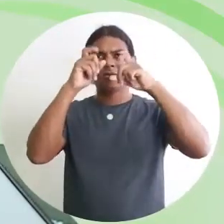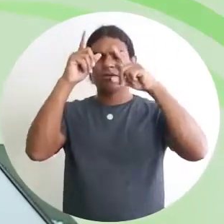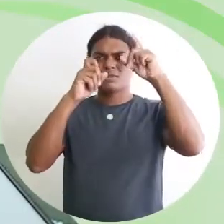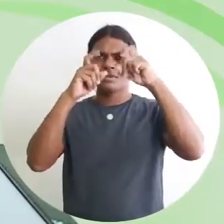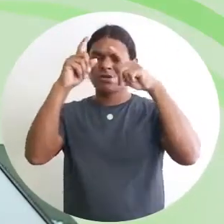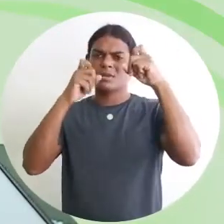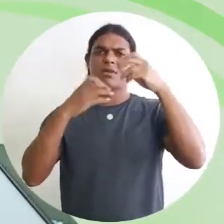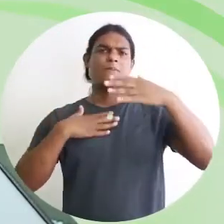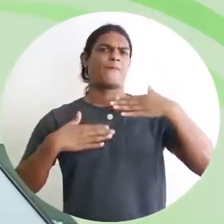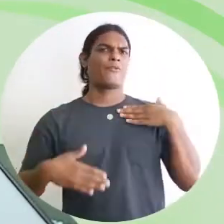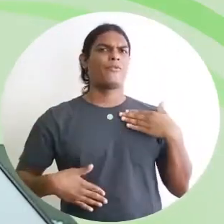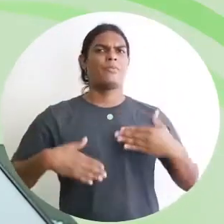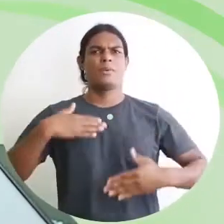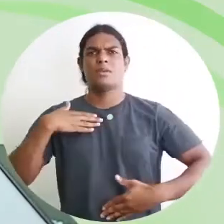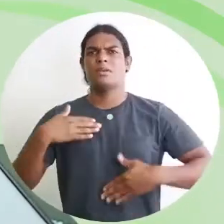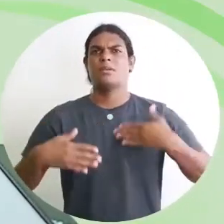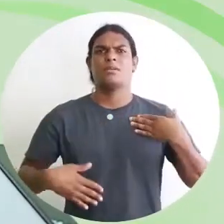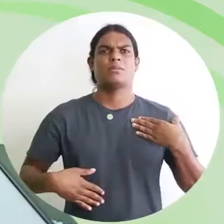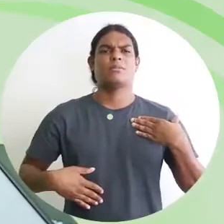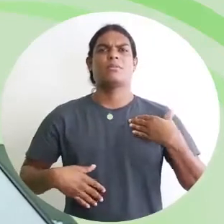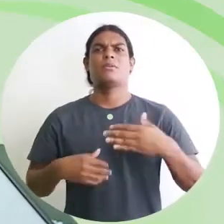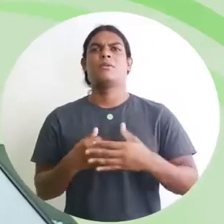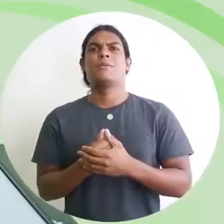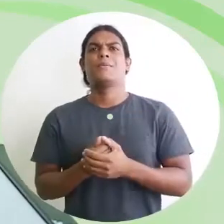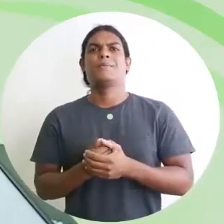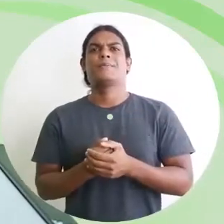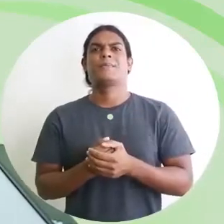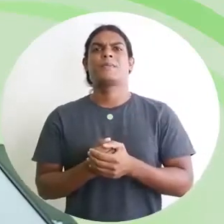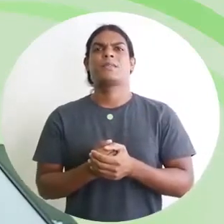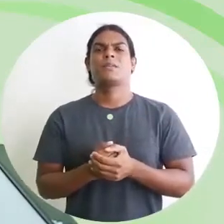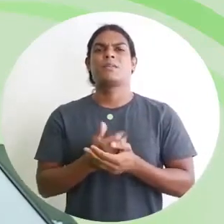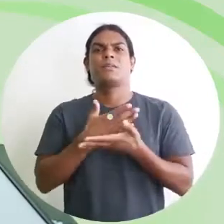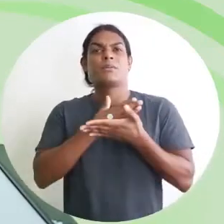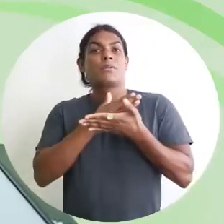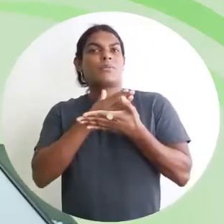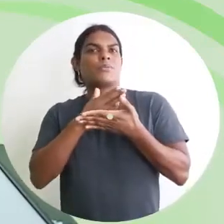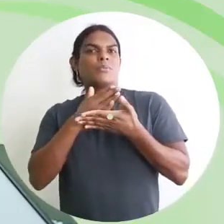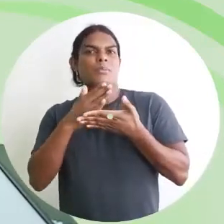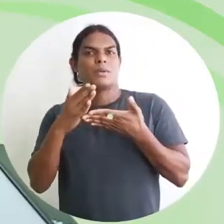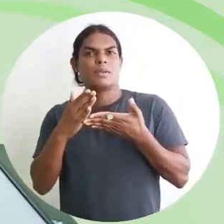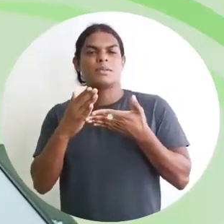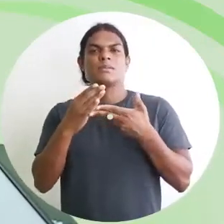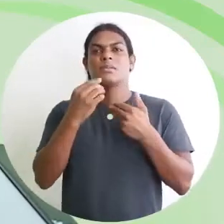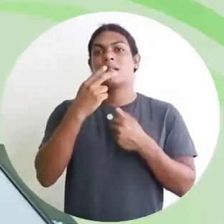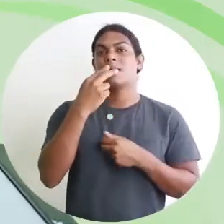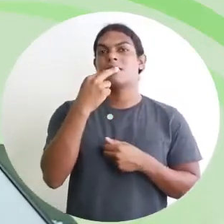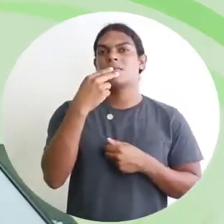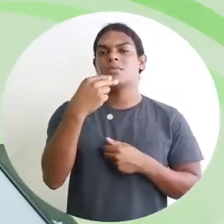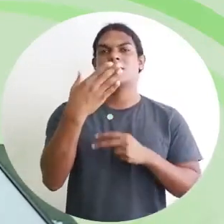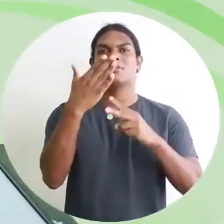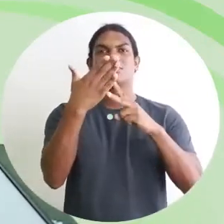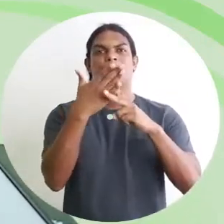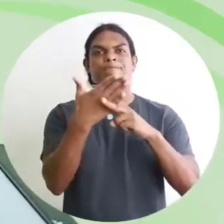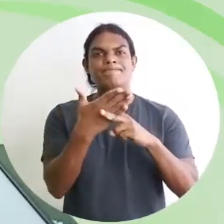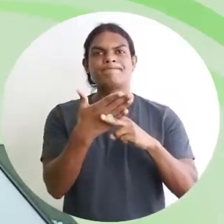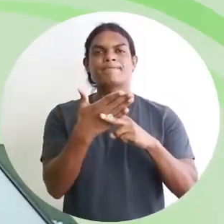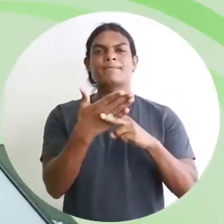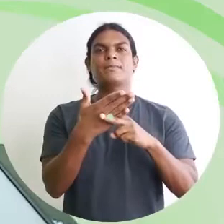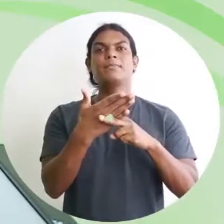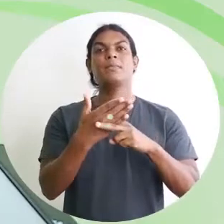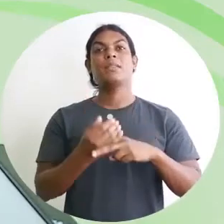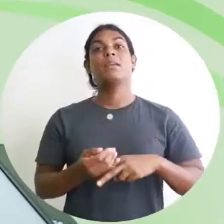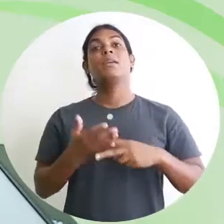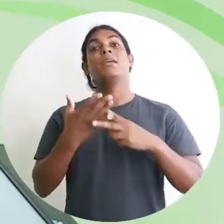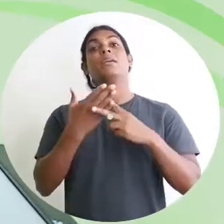facial, movimentos, ela vai para o processo normal de linguagem verbal, que é